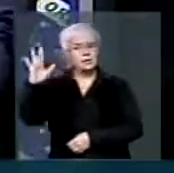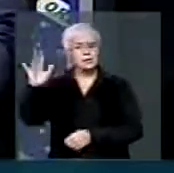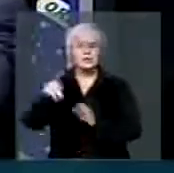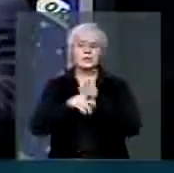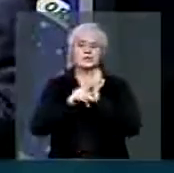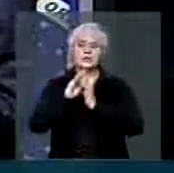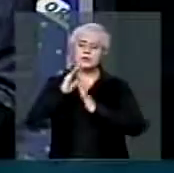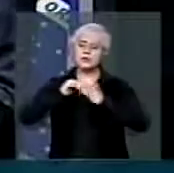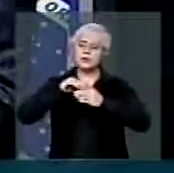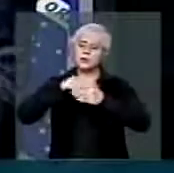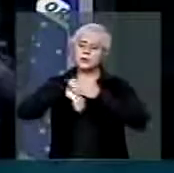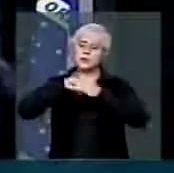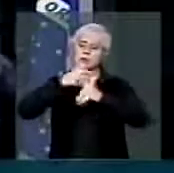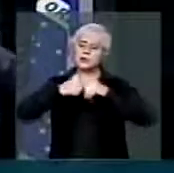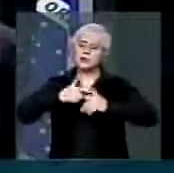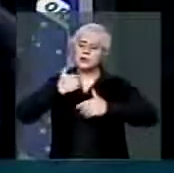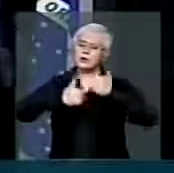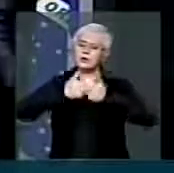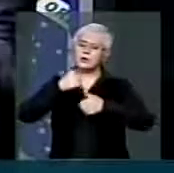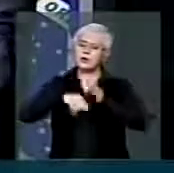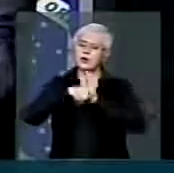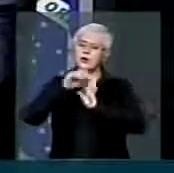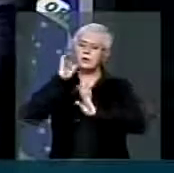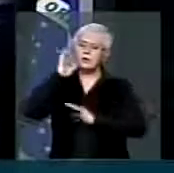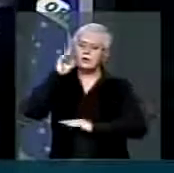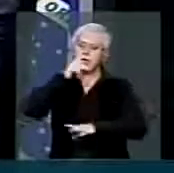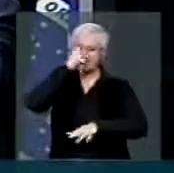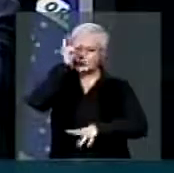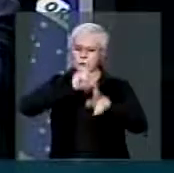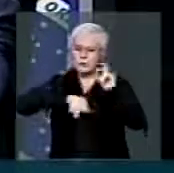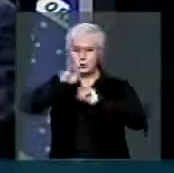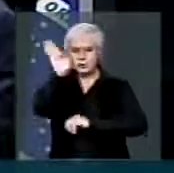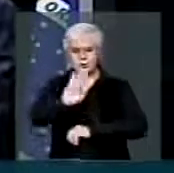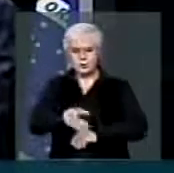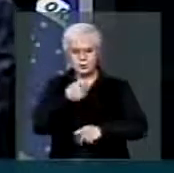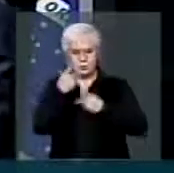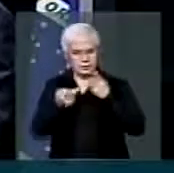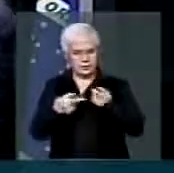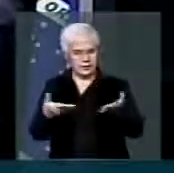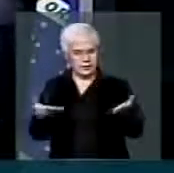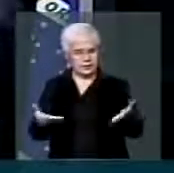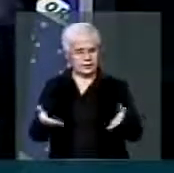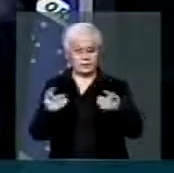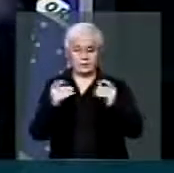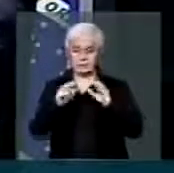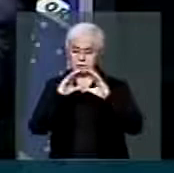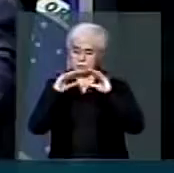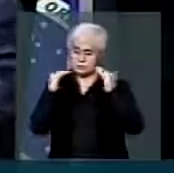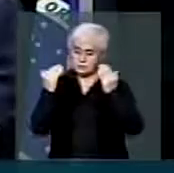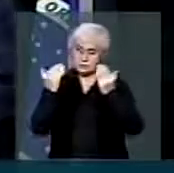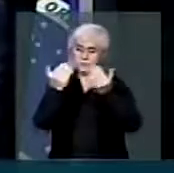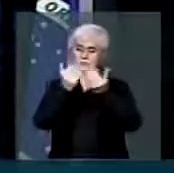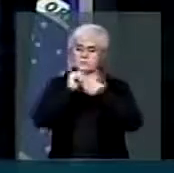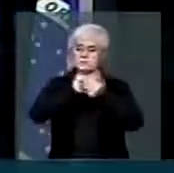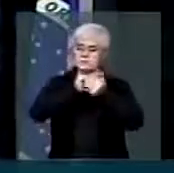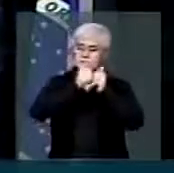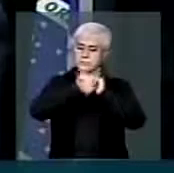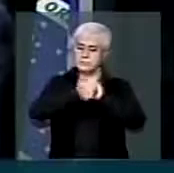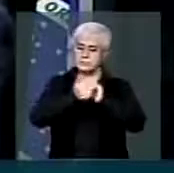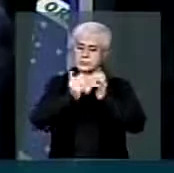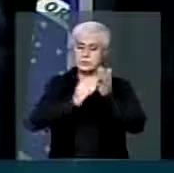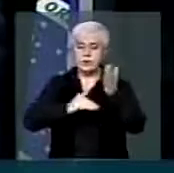dos brasileiros, onde nós pudéssemos estar dizendo aqui, presidente, que as arenas brasileiras